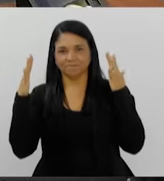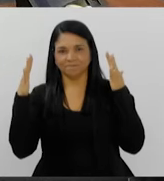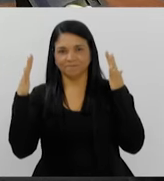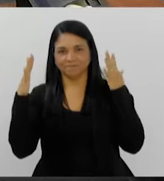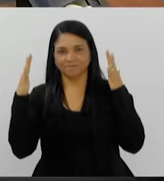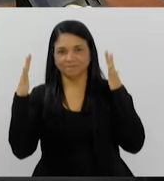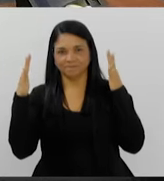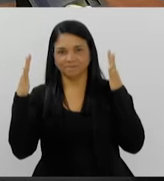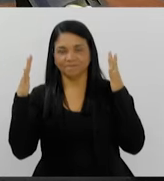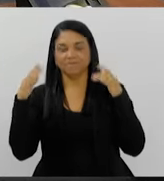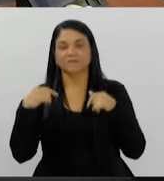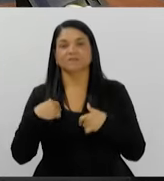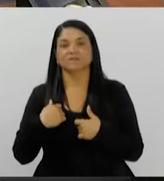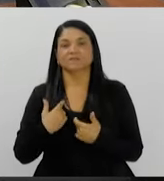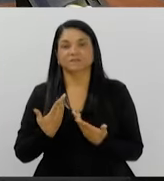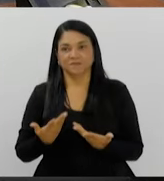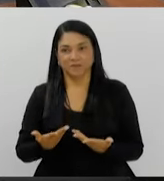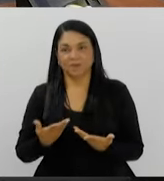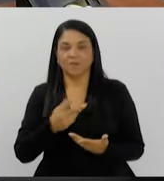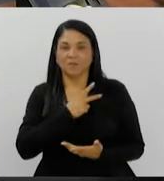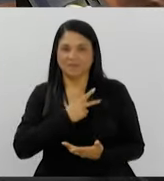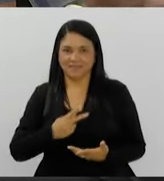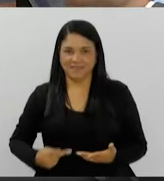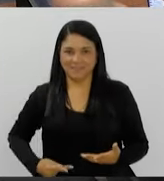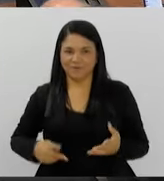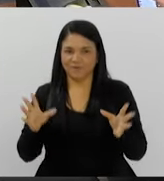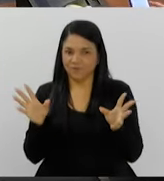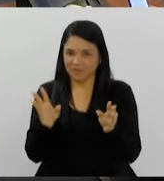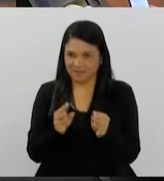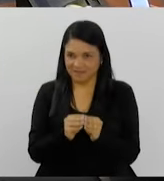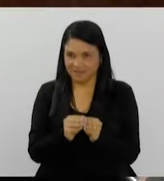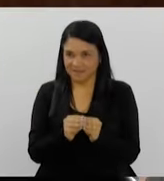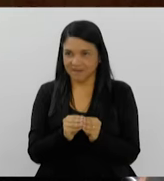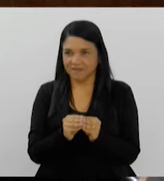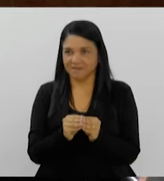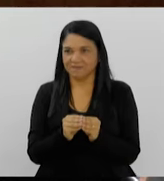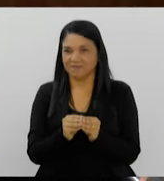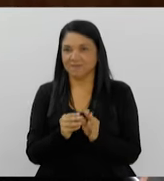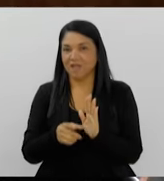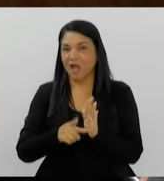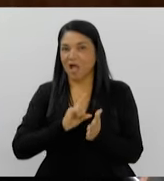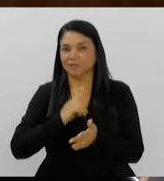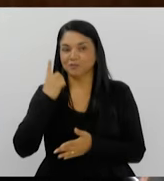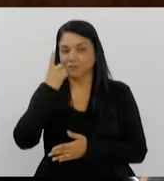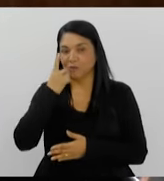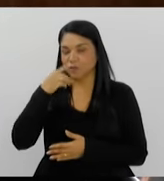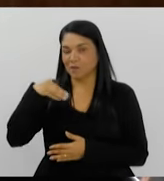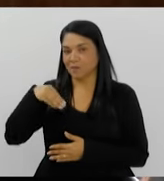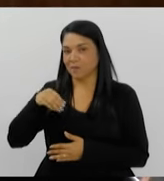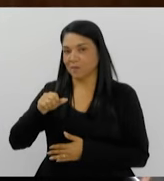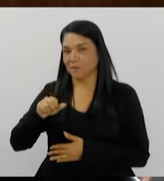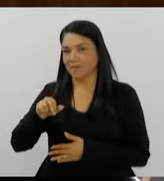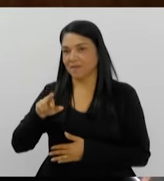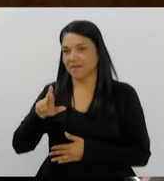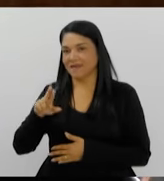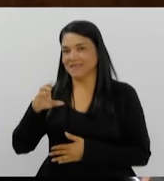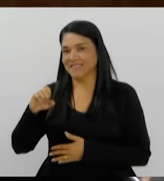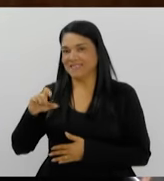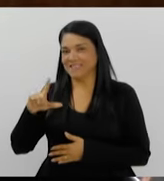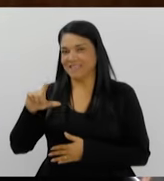fim por fim senhor presidente eu vou terminar antes que o deputado Marcelo Dino me